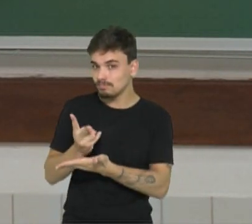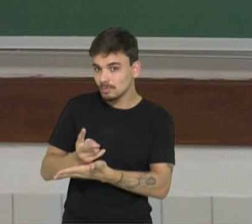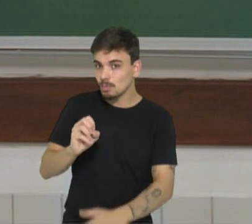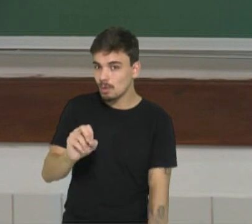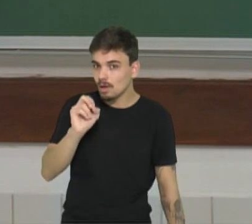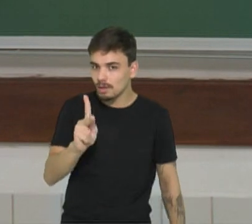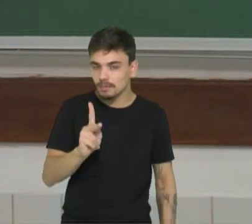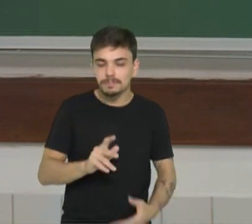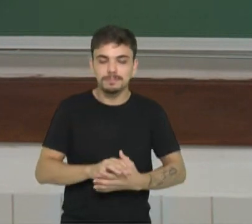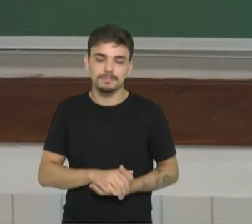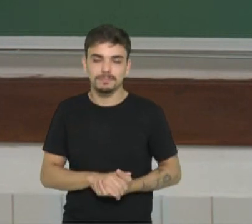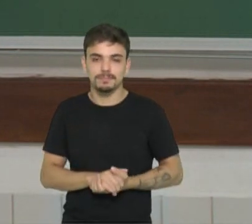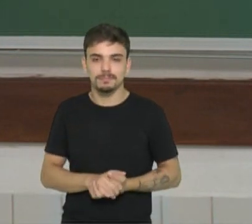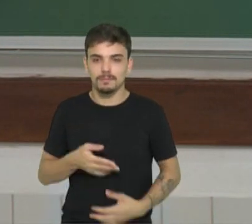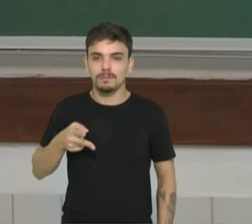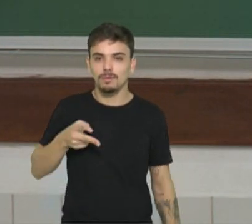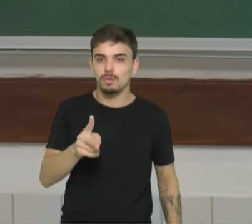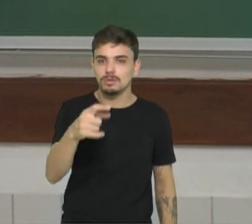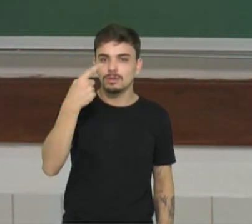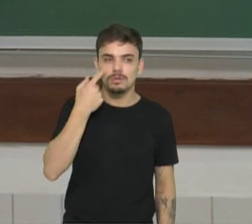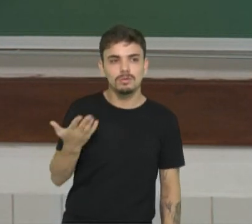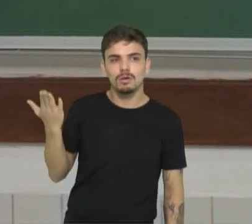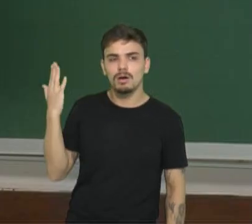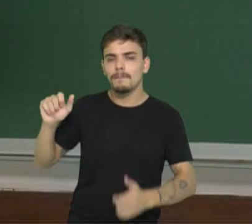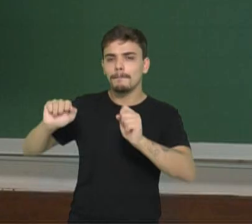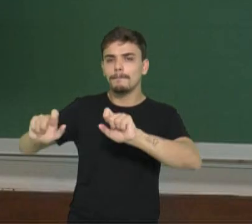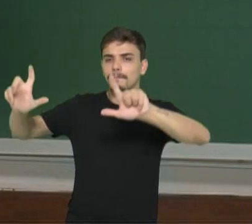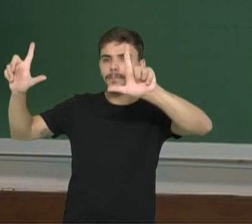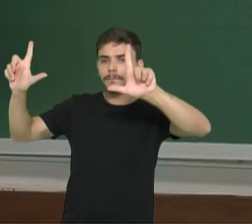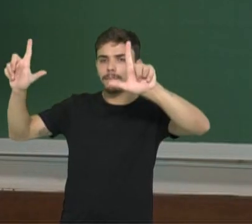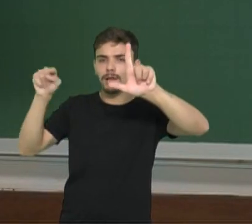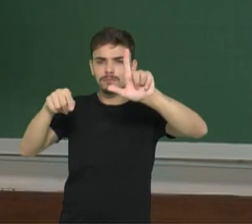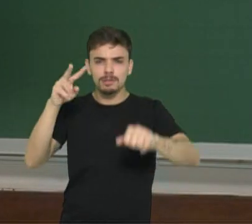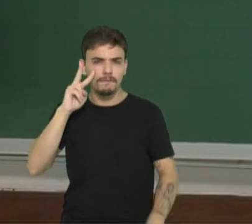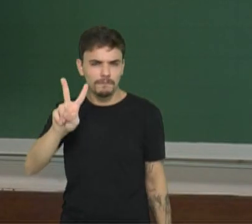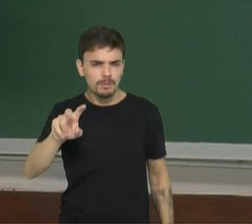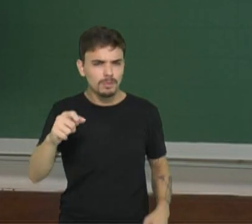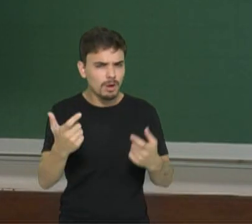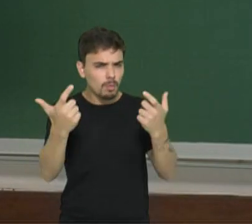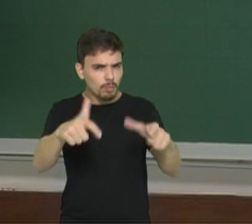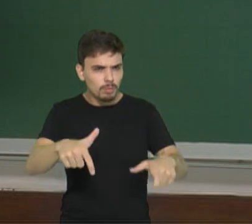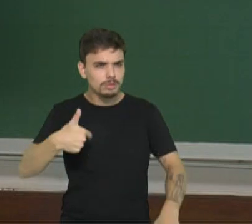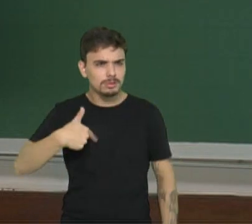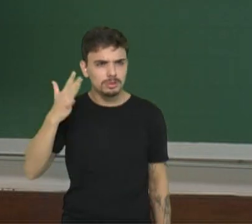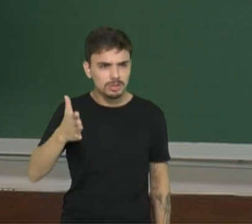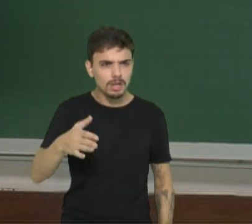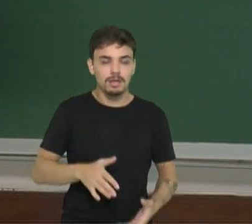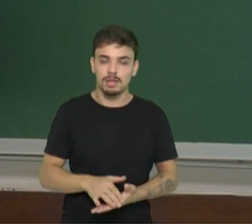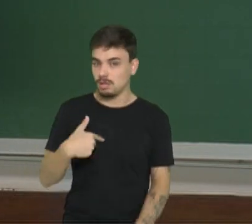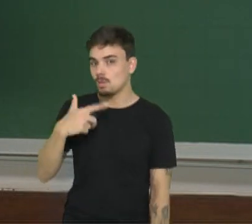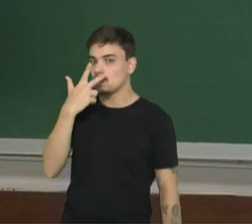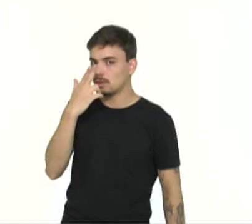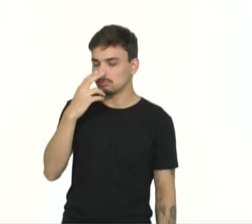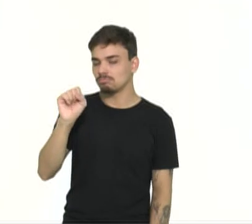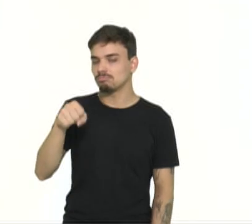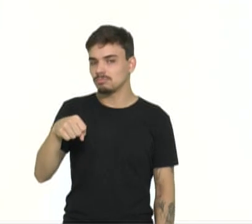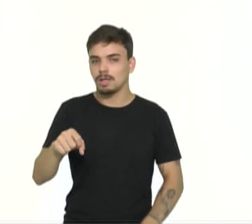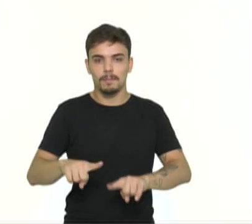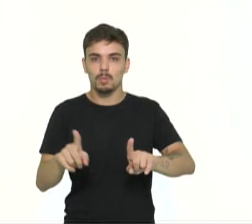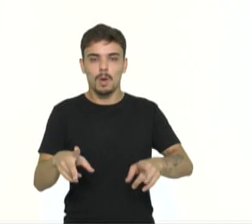Seguindo aqui então, e essa placa? Você já viu ela em algum lugar? Eu aposto que sim, né? Talvez